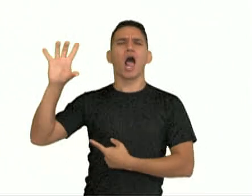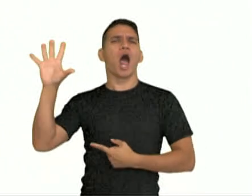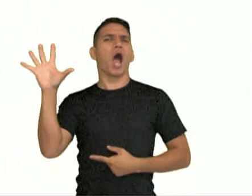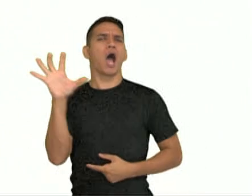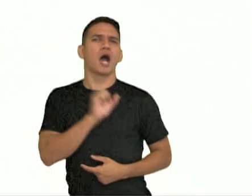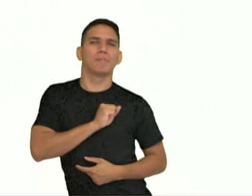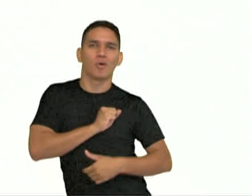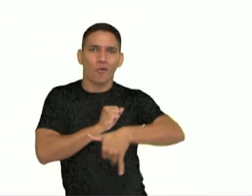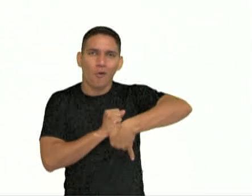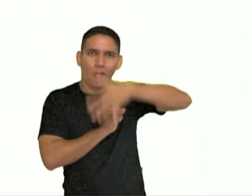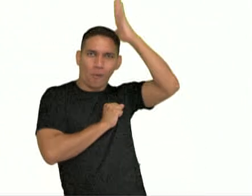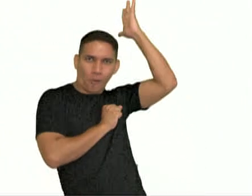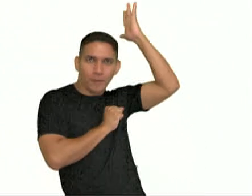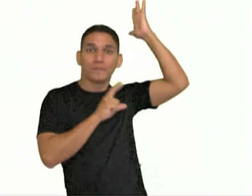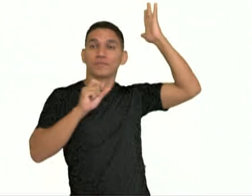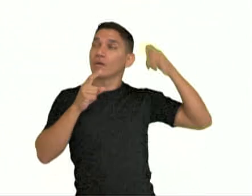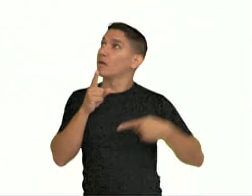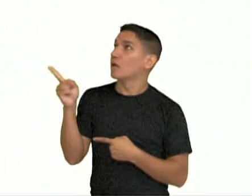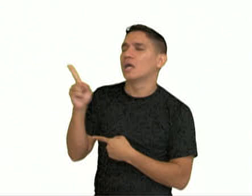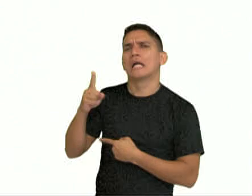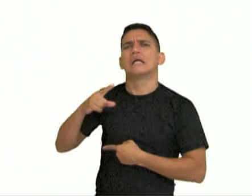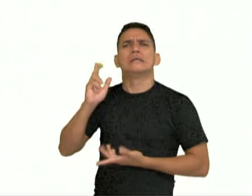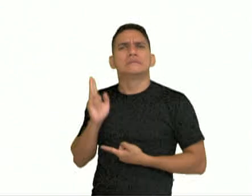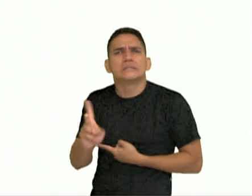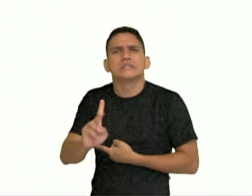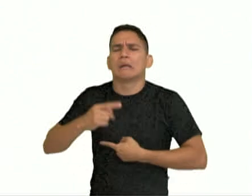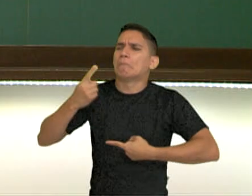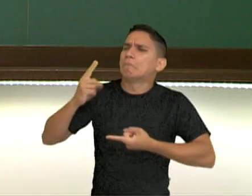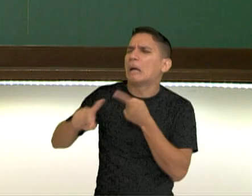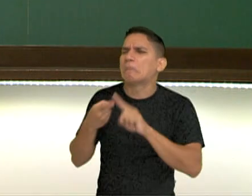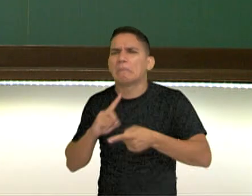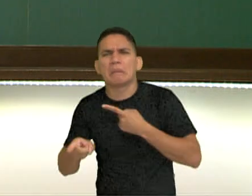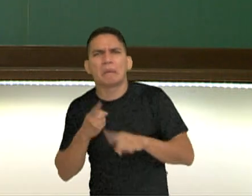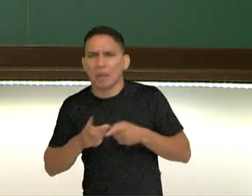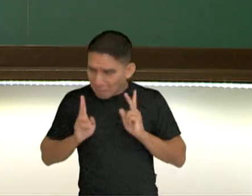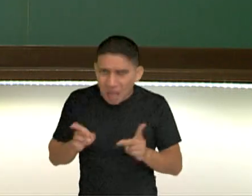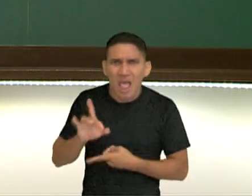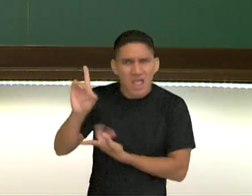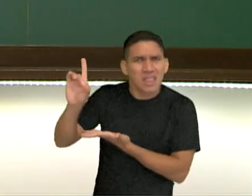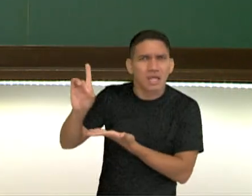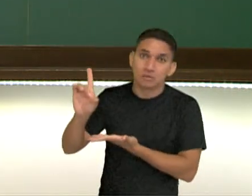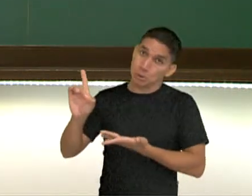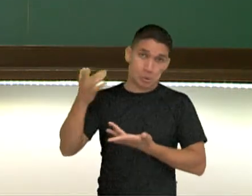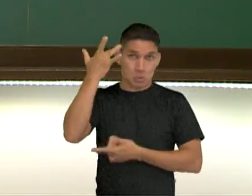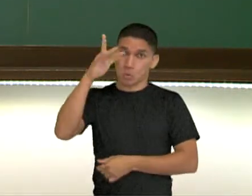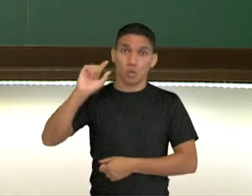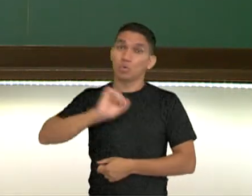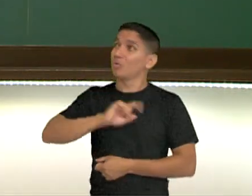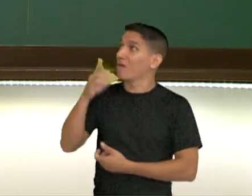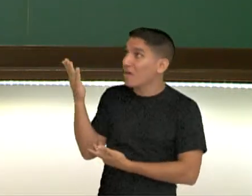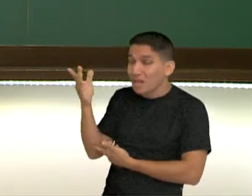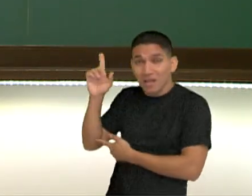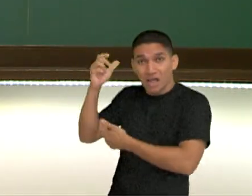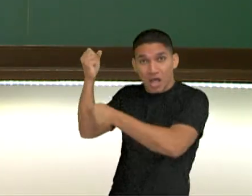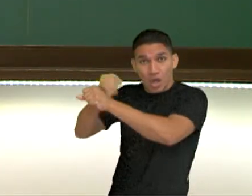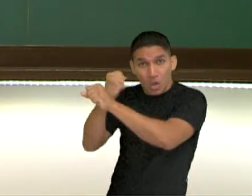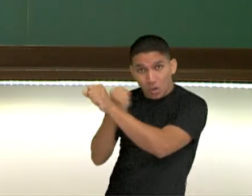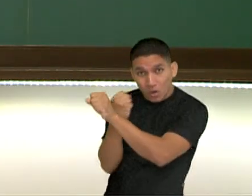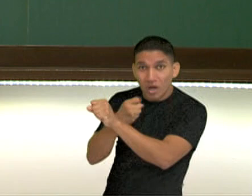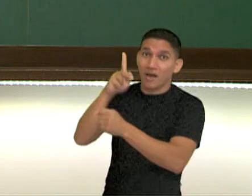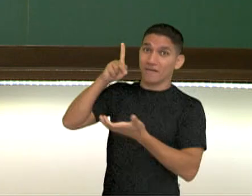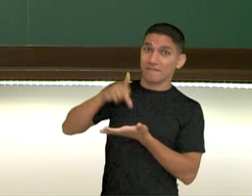os romanos, ainda é discutível que seja a mesma deusa. A gente não sabe se essa escultura aqui, ela é